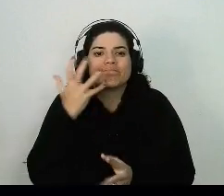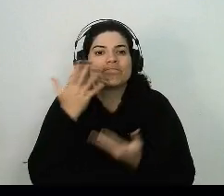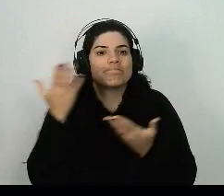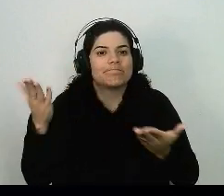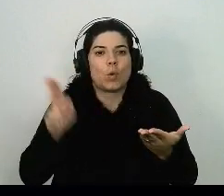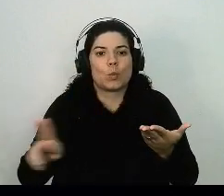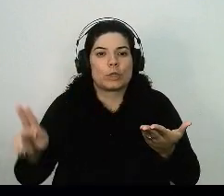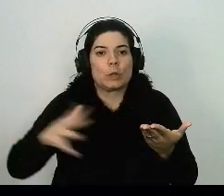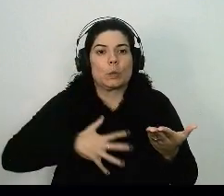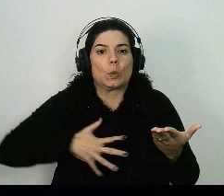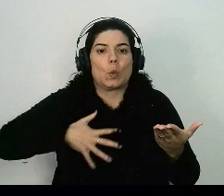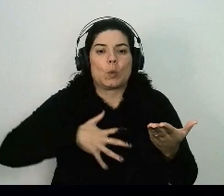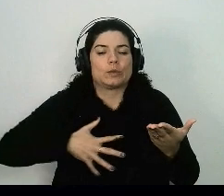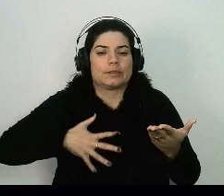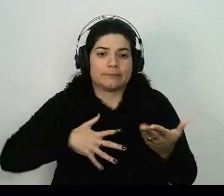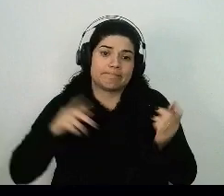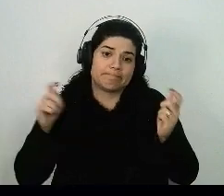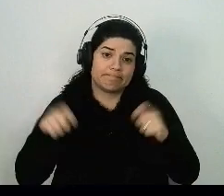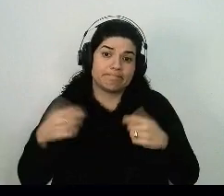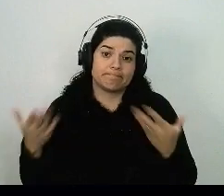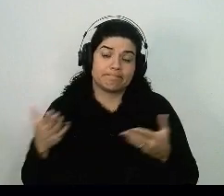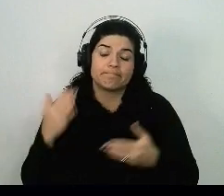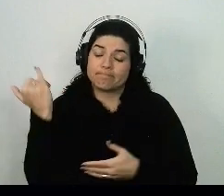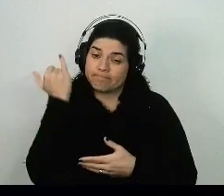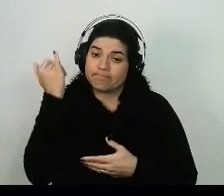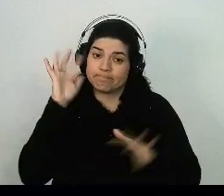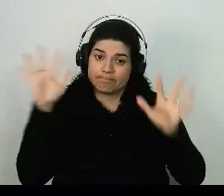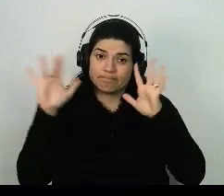ele é importante, bastante importante também.